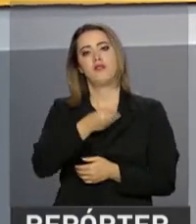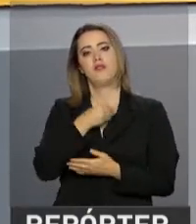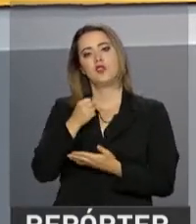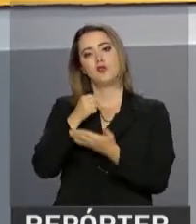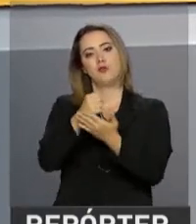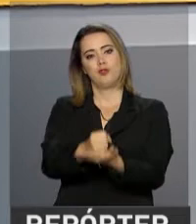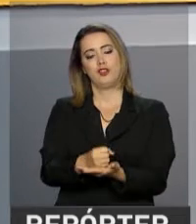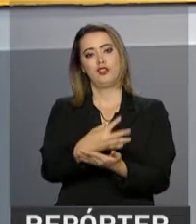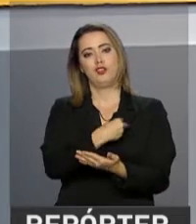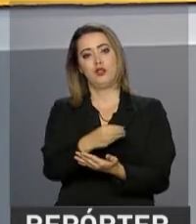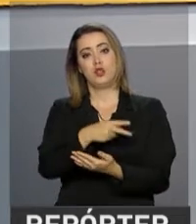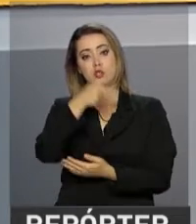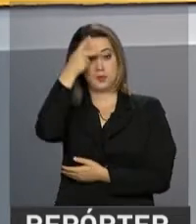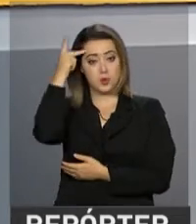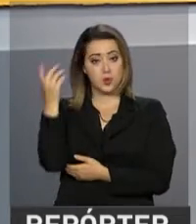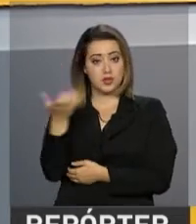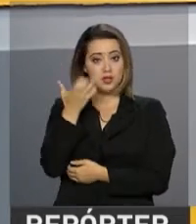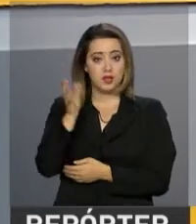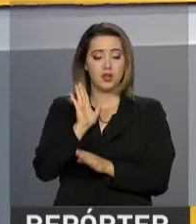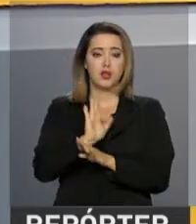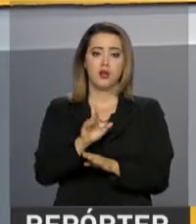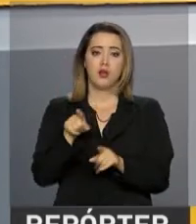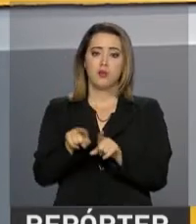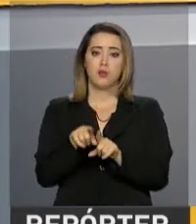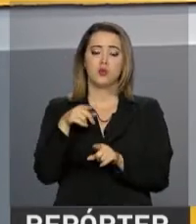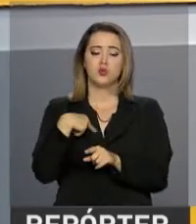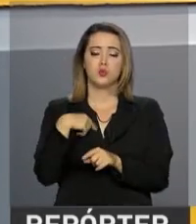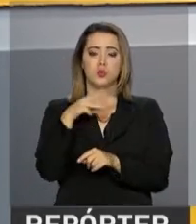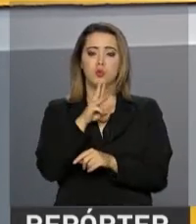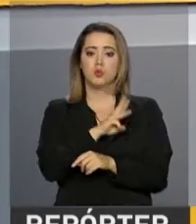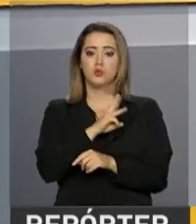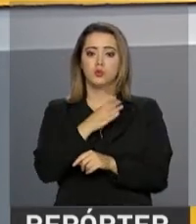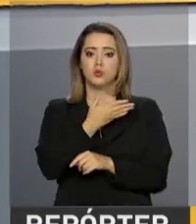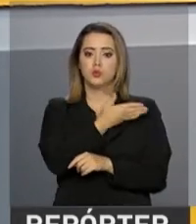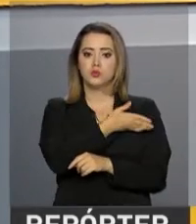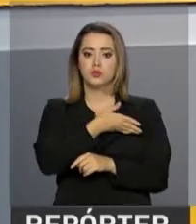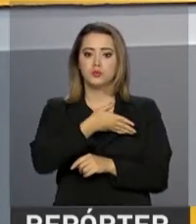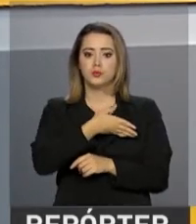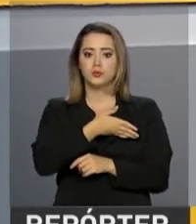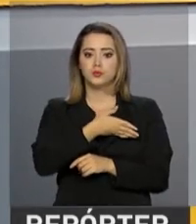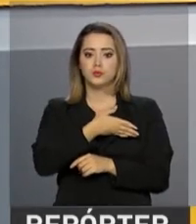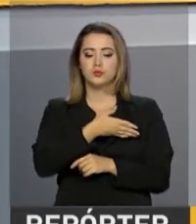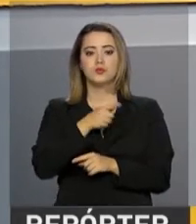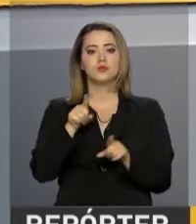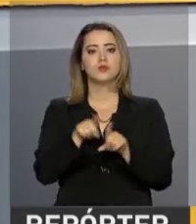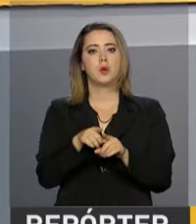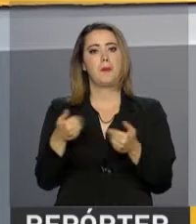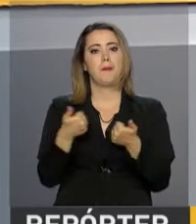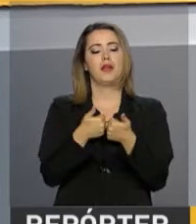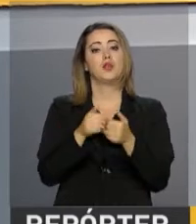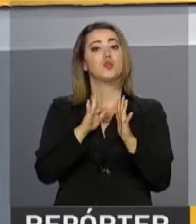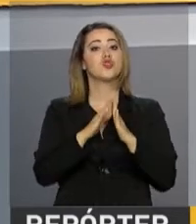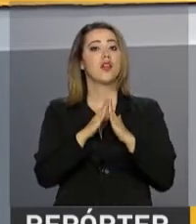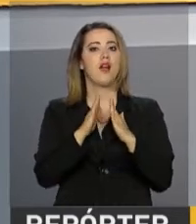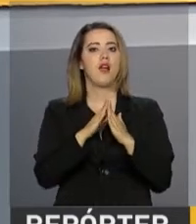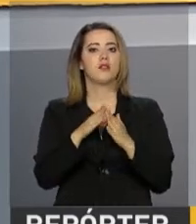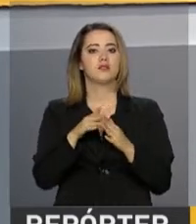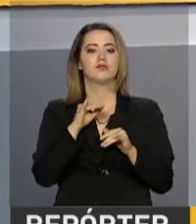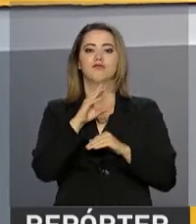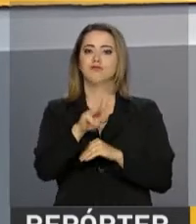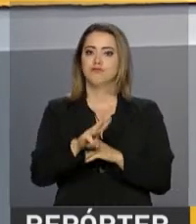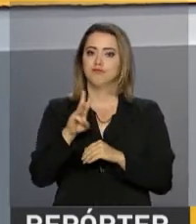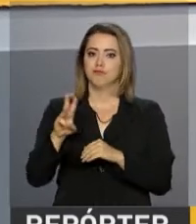materno. As interessadas em doar podem procurar a unidade da Rede Brasileira de Bancos de Leite Humano mais próxima de casa pela